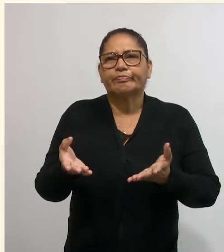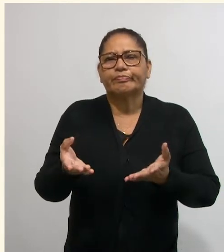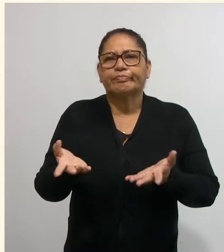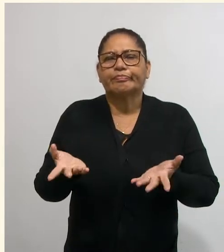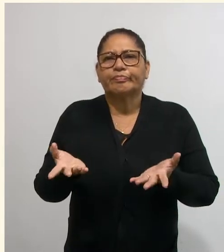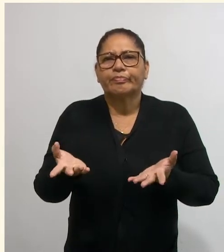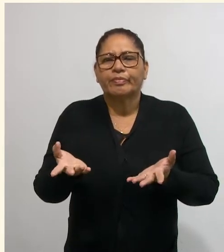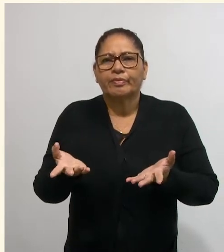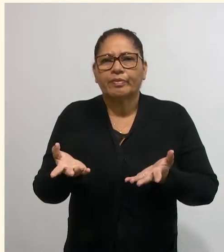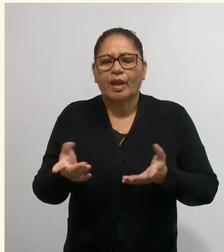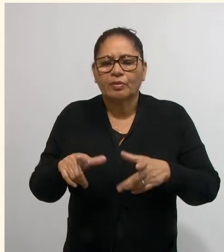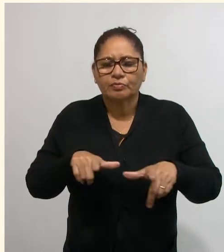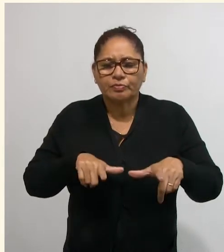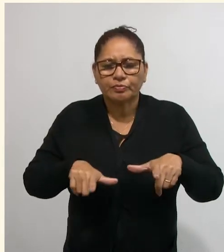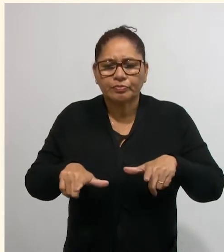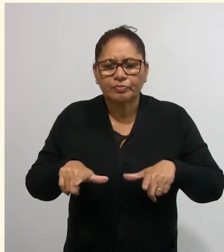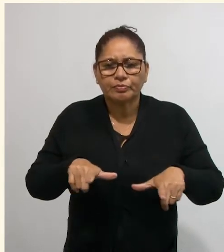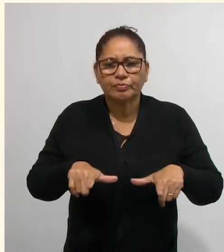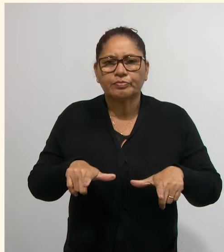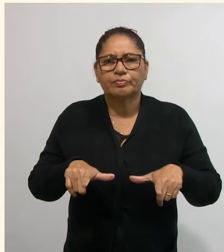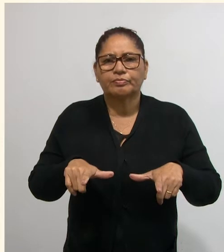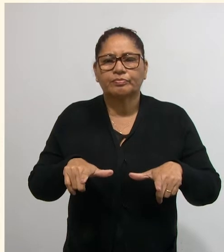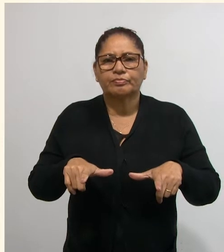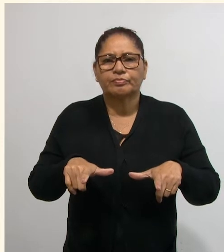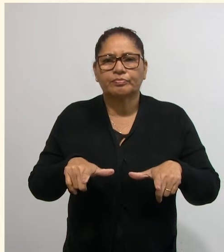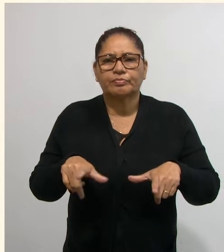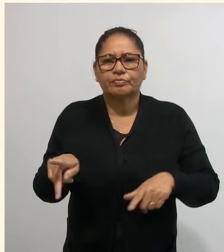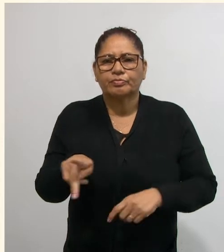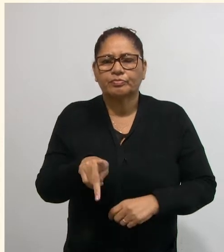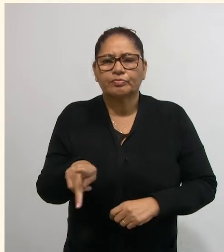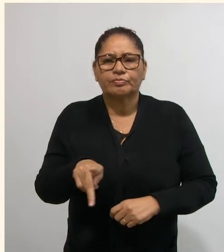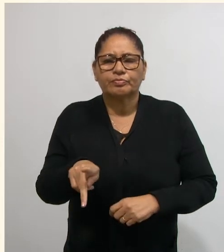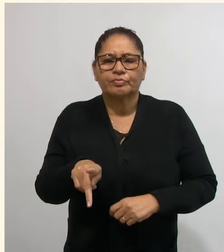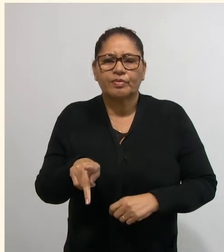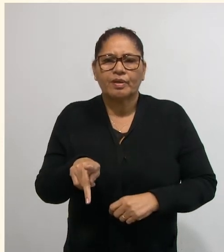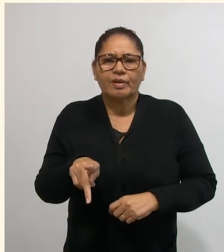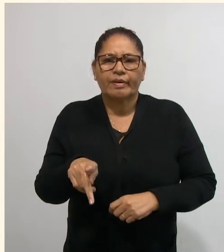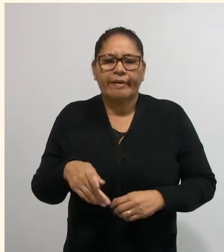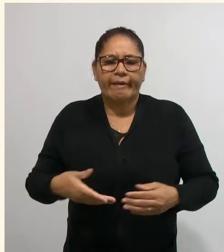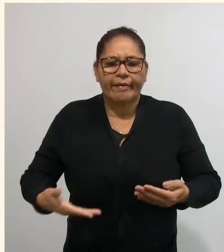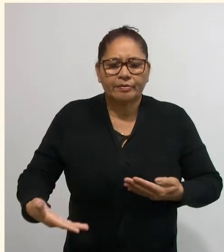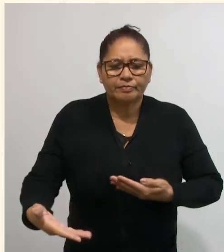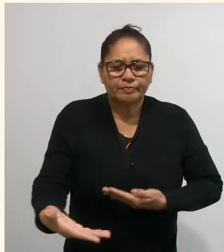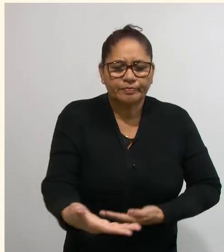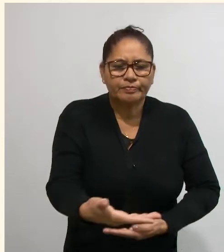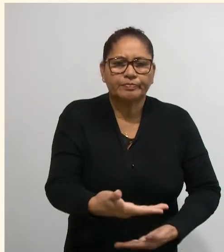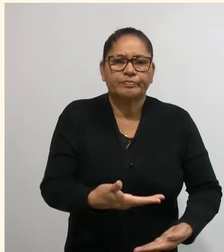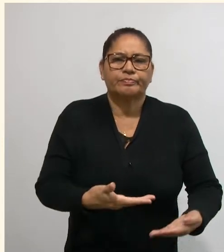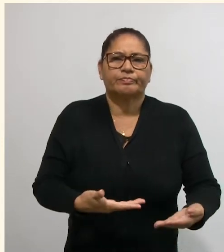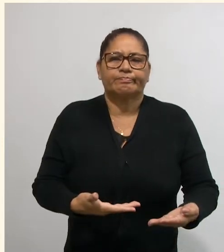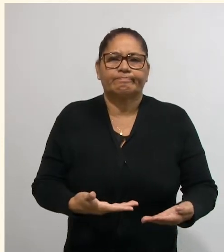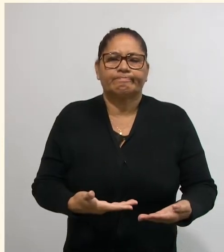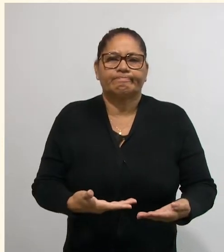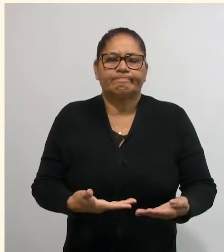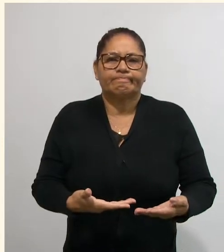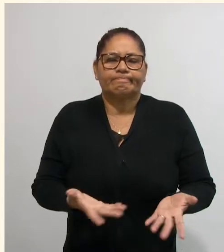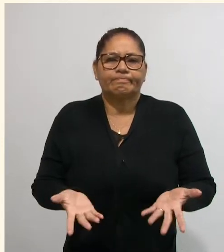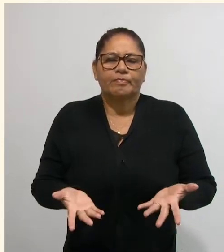que a natureza do trabalho, do nosso trabalho docente, é a mediação da relação